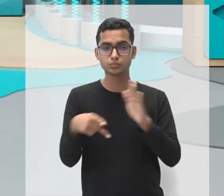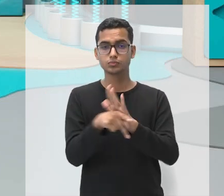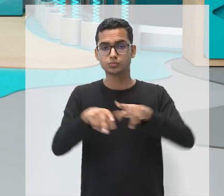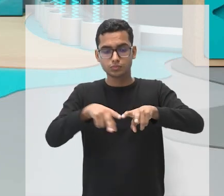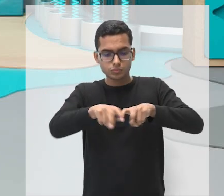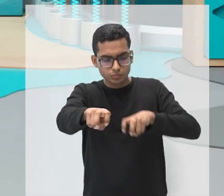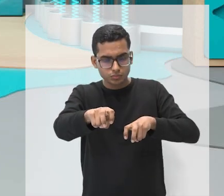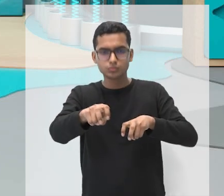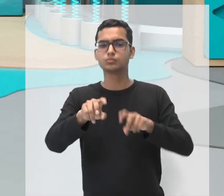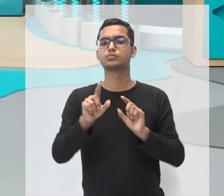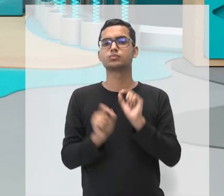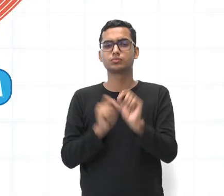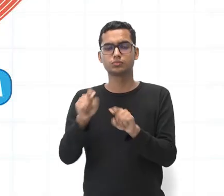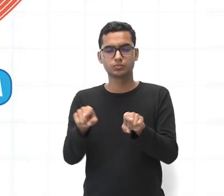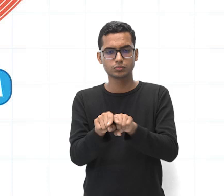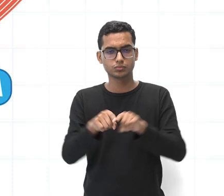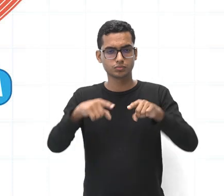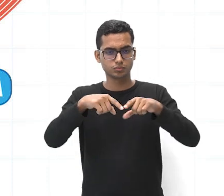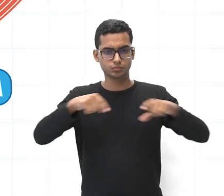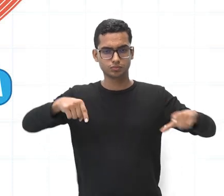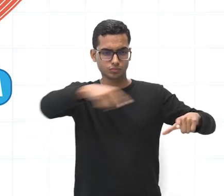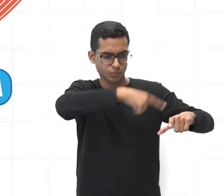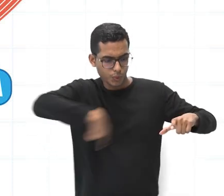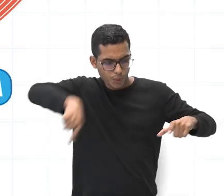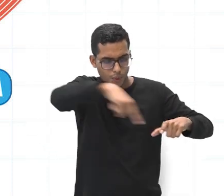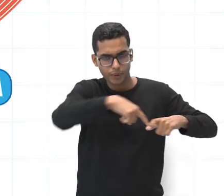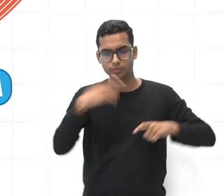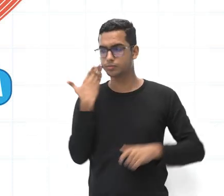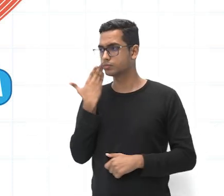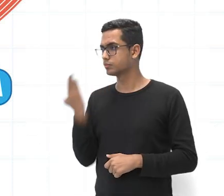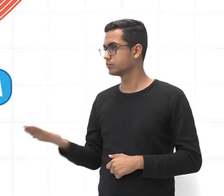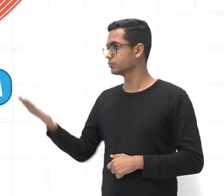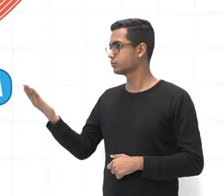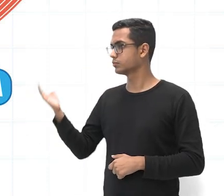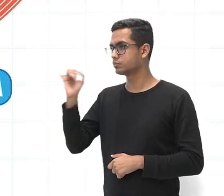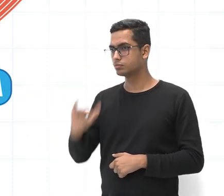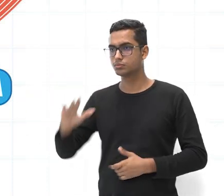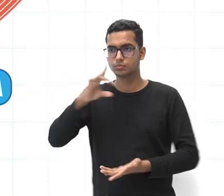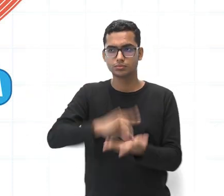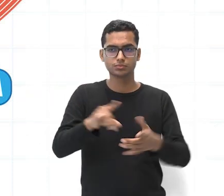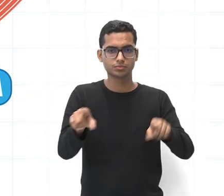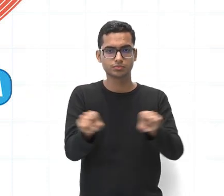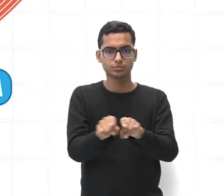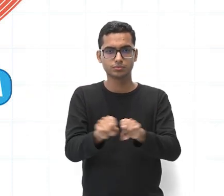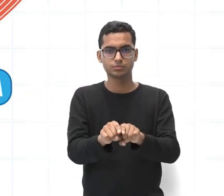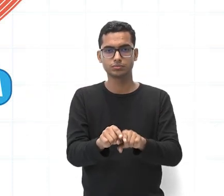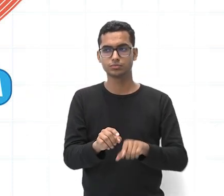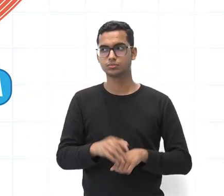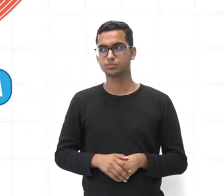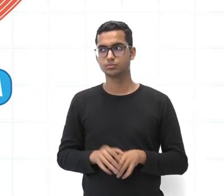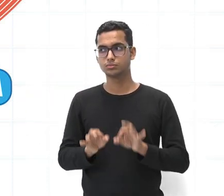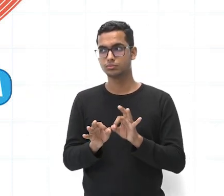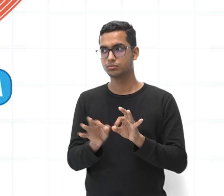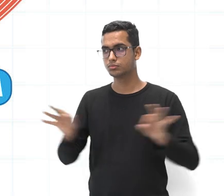é praticado numa pista como esta que aparece para vocês agora, uma pista de 400 metros